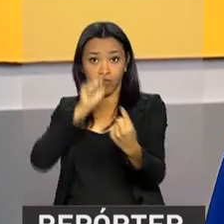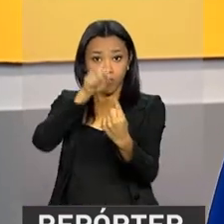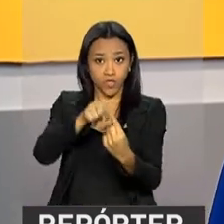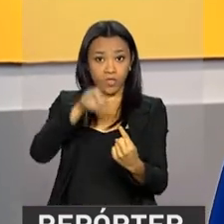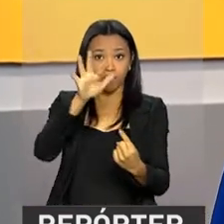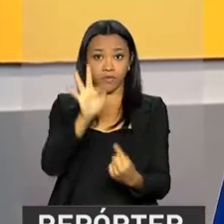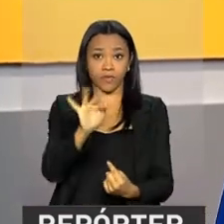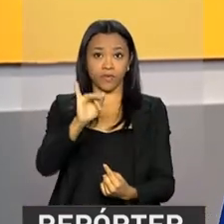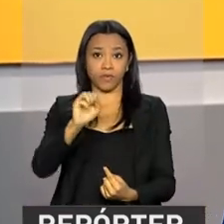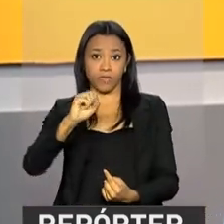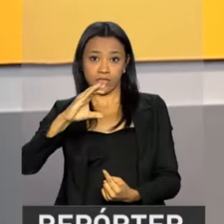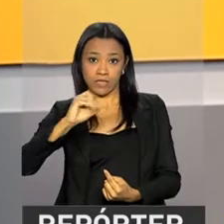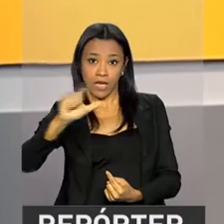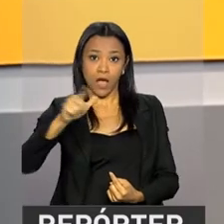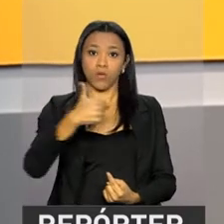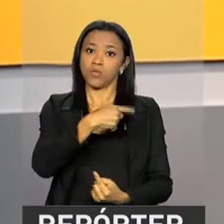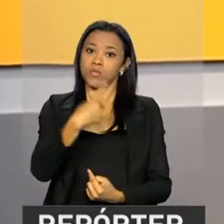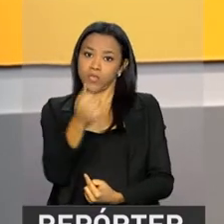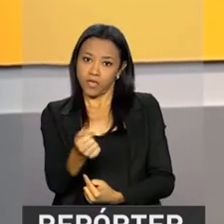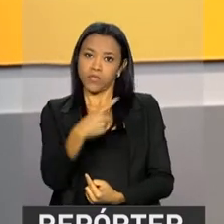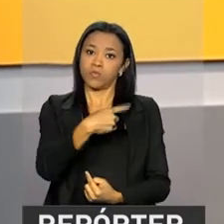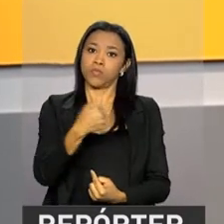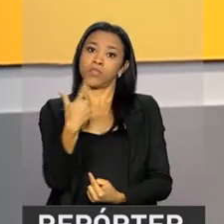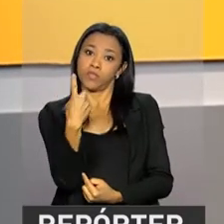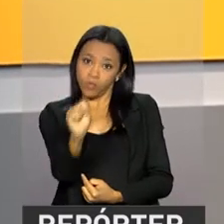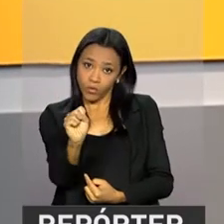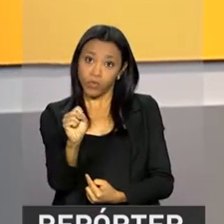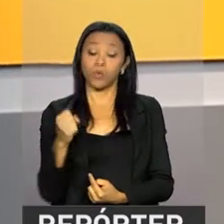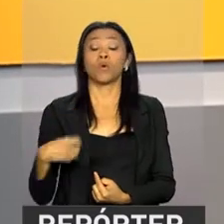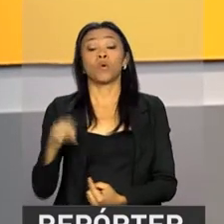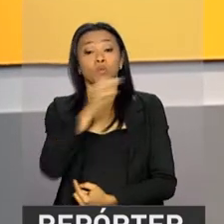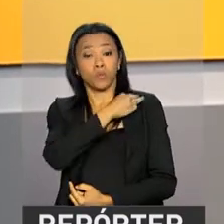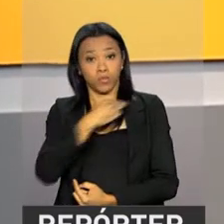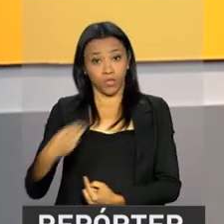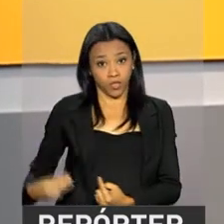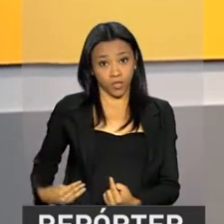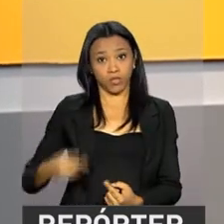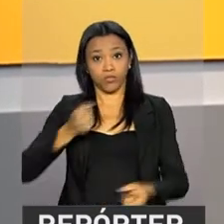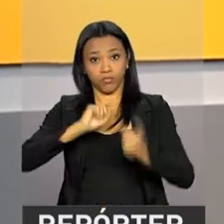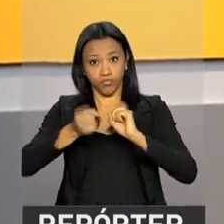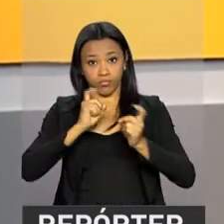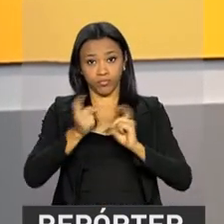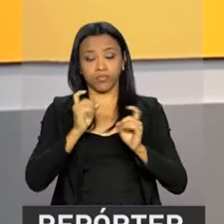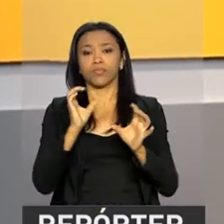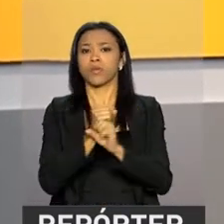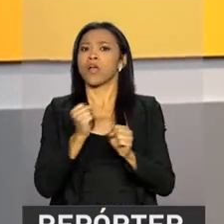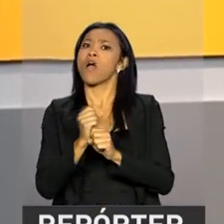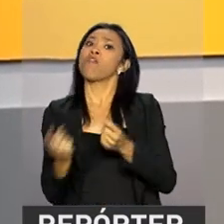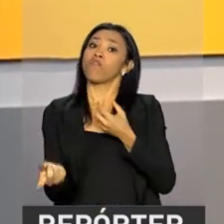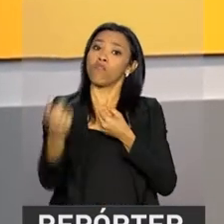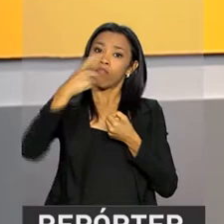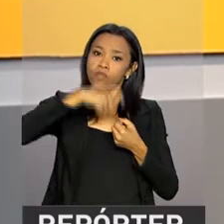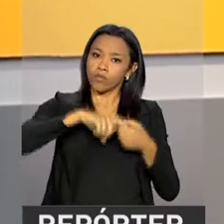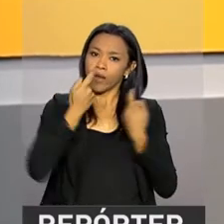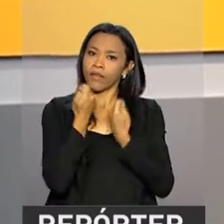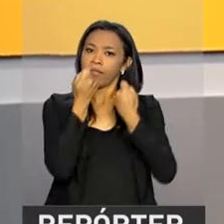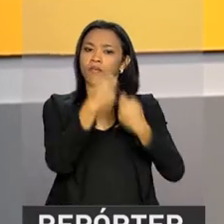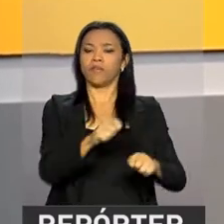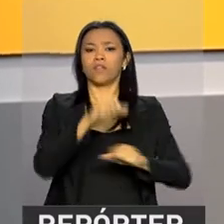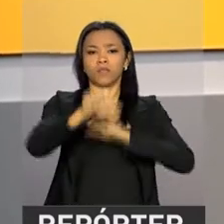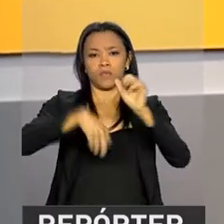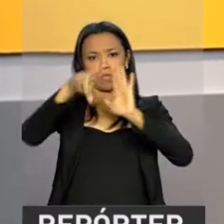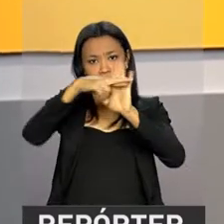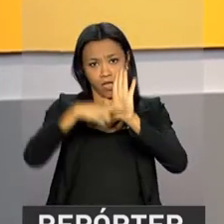2017-2018. Os ministros da Fazenda e do Planejamento voltaram a defender a reforma da Previdência e a reestruturação